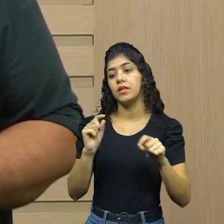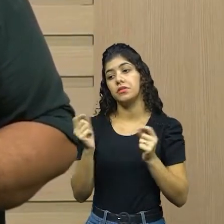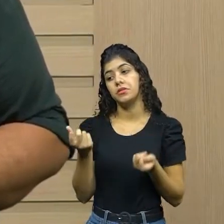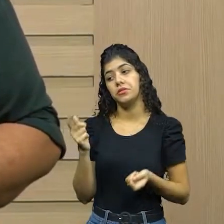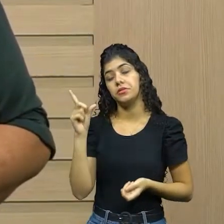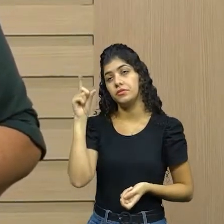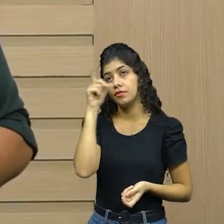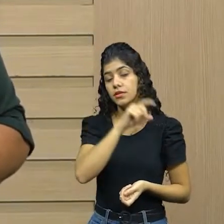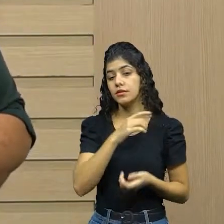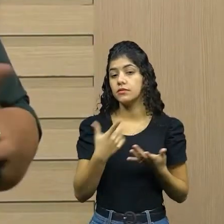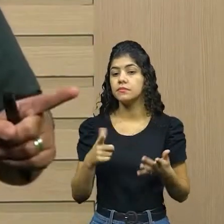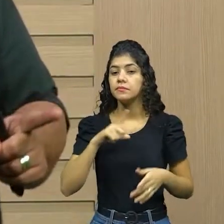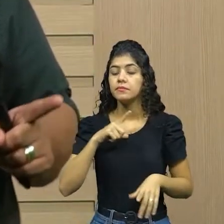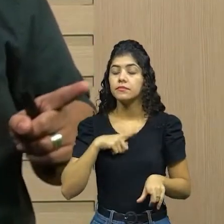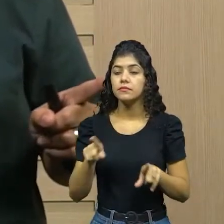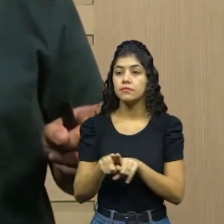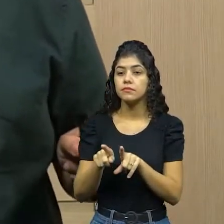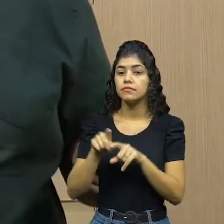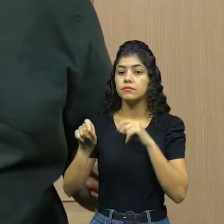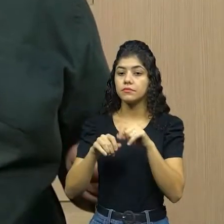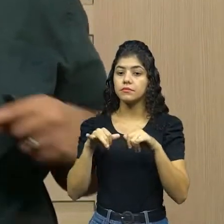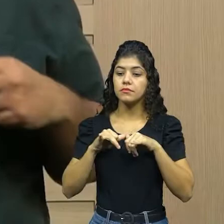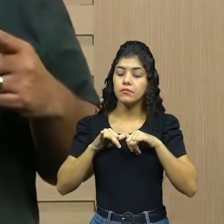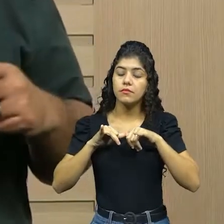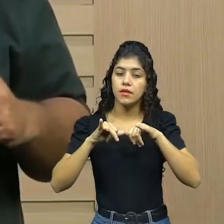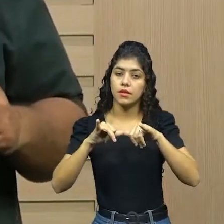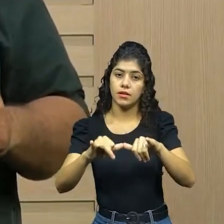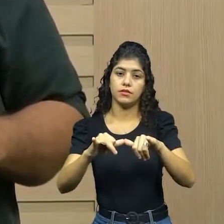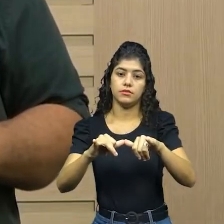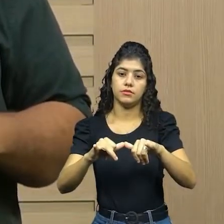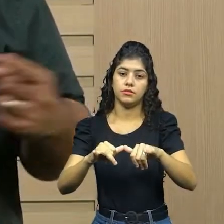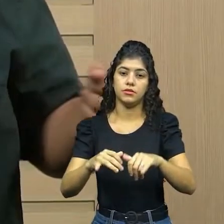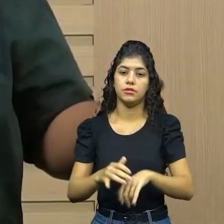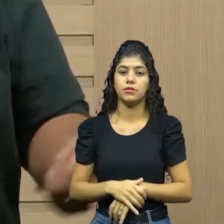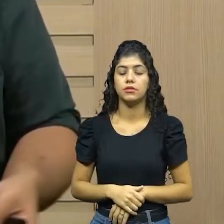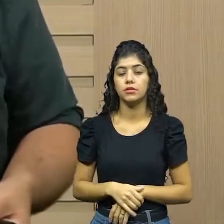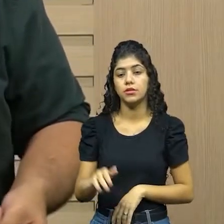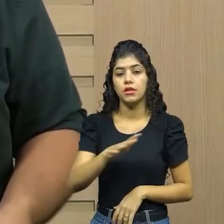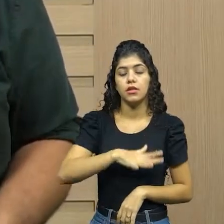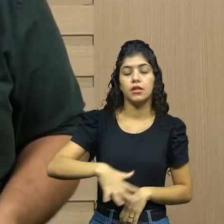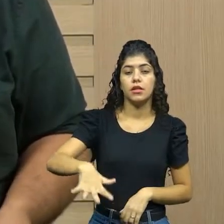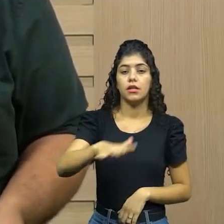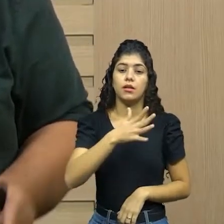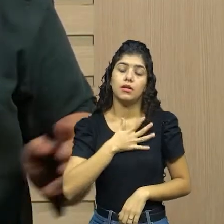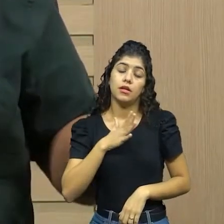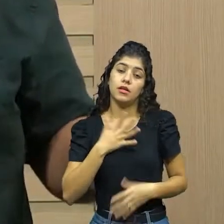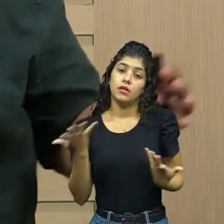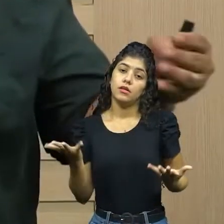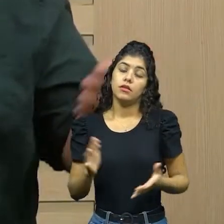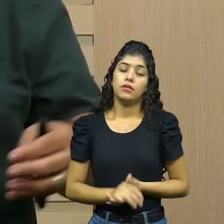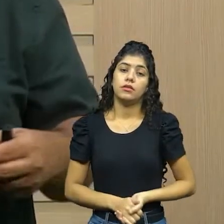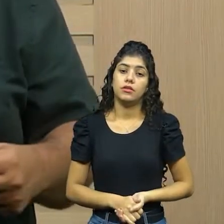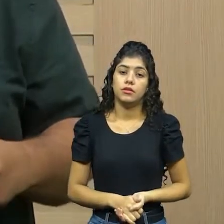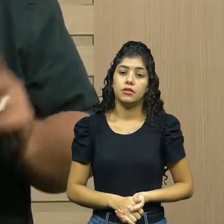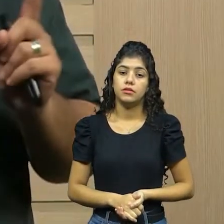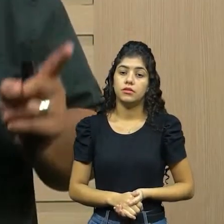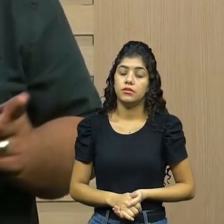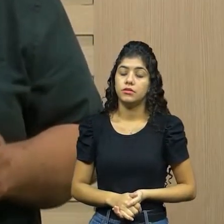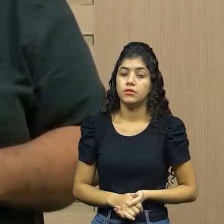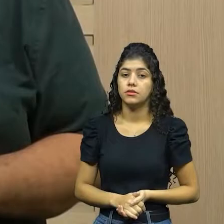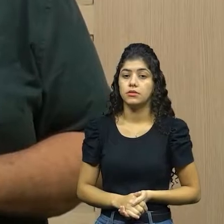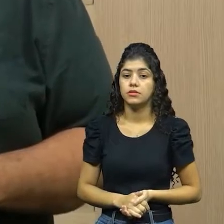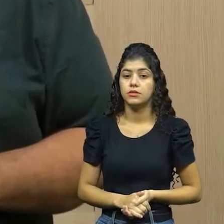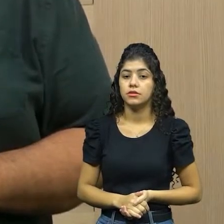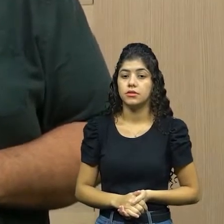todos também. Por exemplo, se eu tenho um supermercado, que é o meu mercado, é minha área da minha região, no meu bairro, ali é o